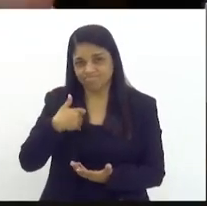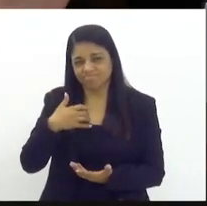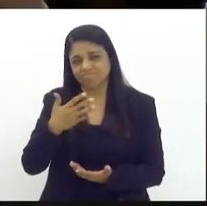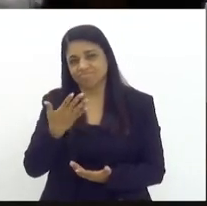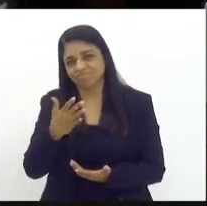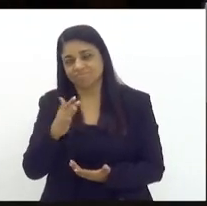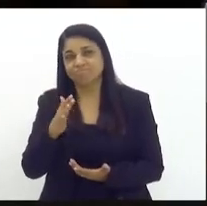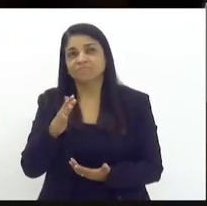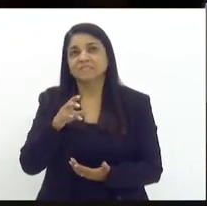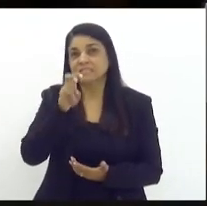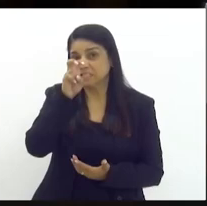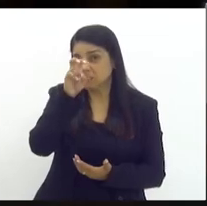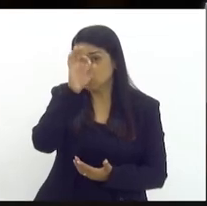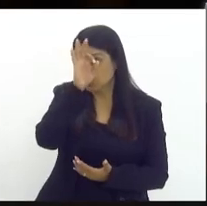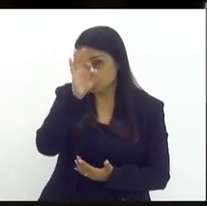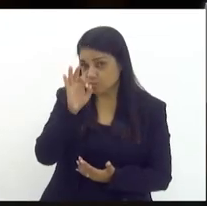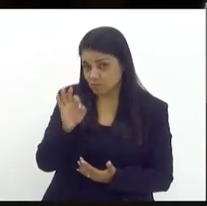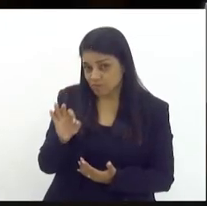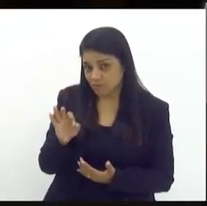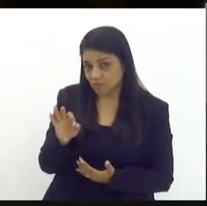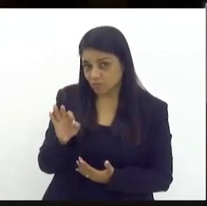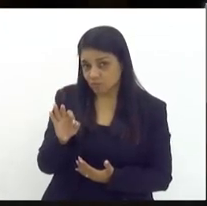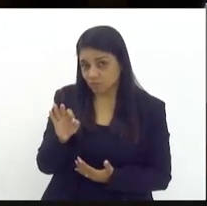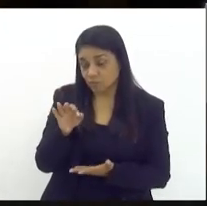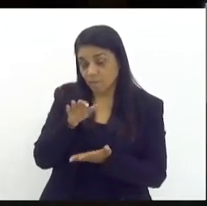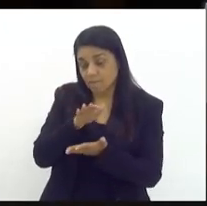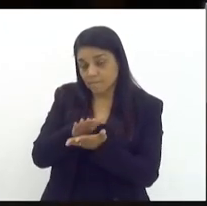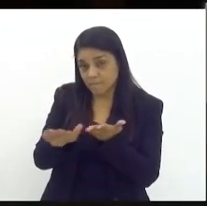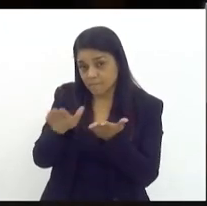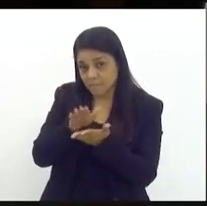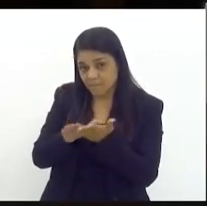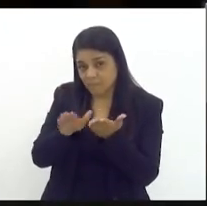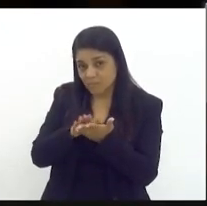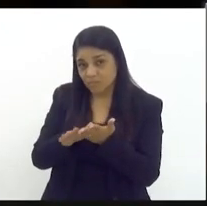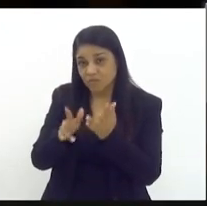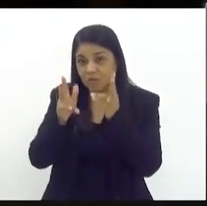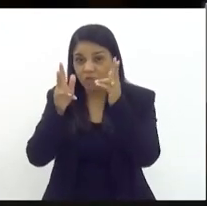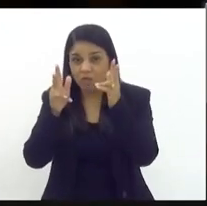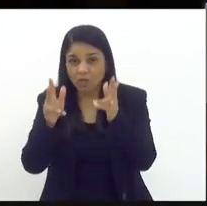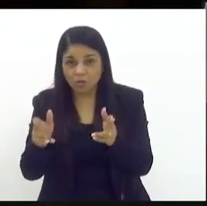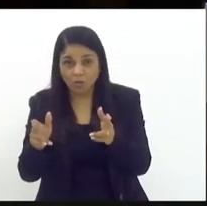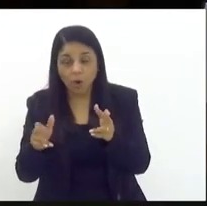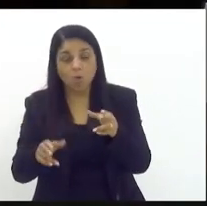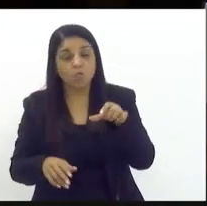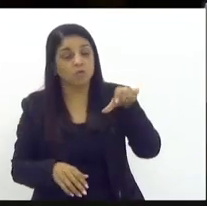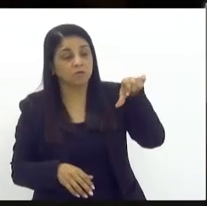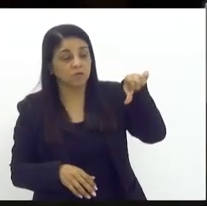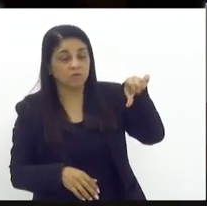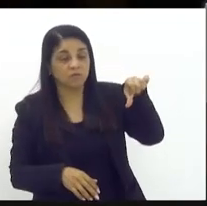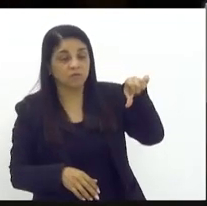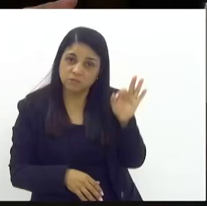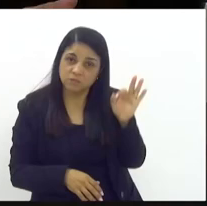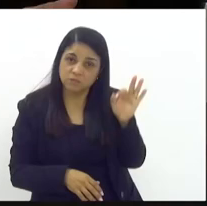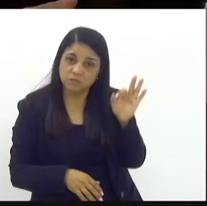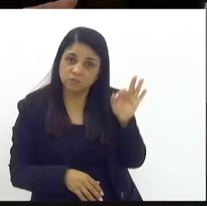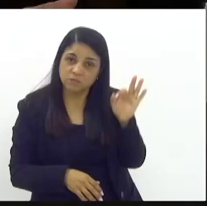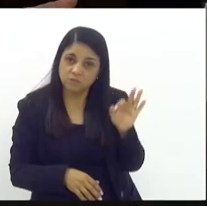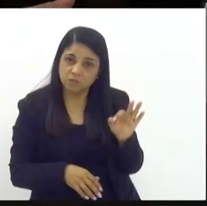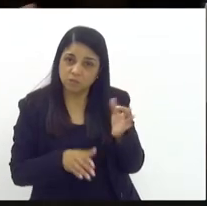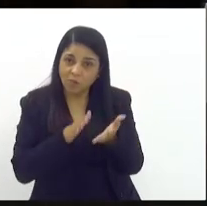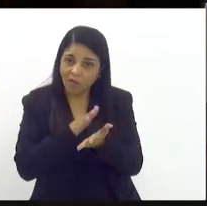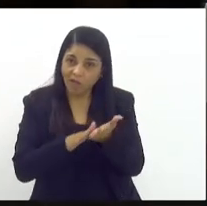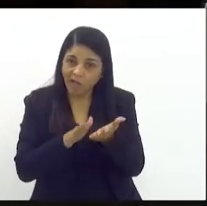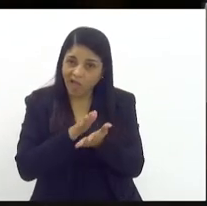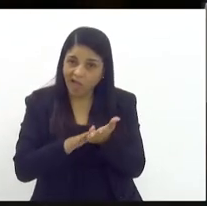Road do Leste se gasta com esses 5%, o mesmo que se gasta com os outros 95%. o gasto indireto